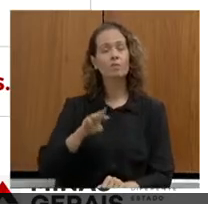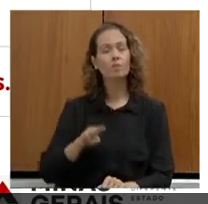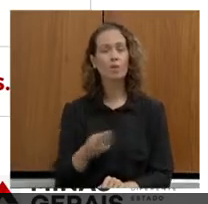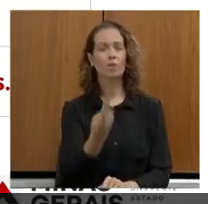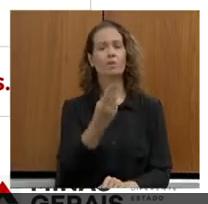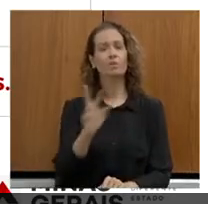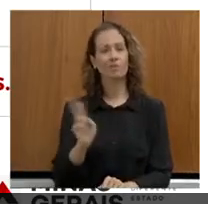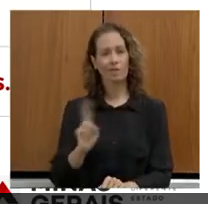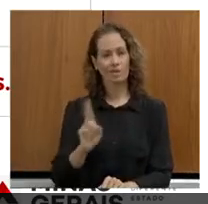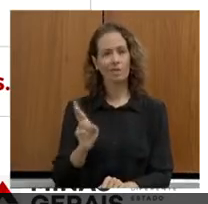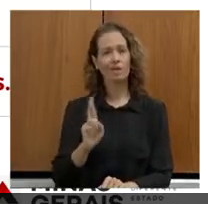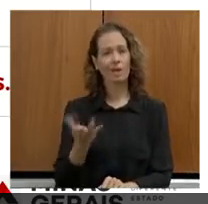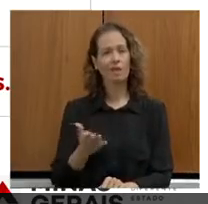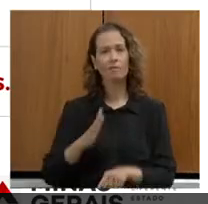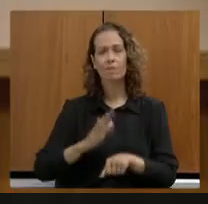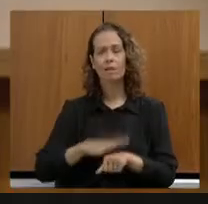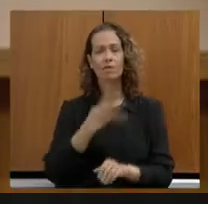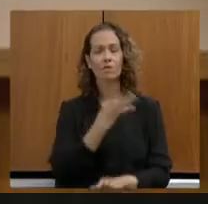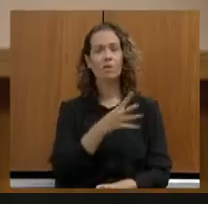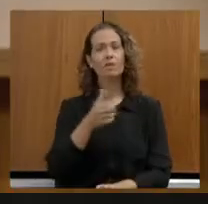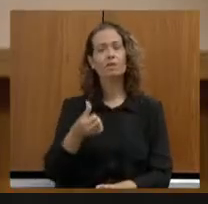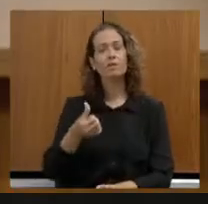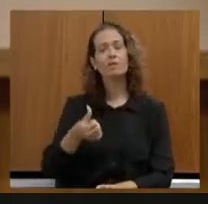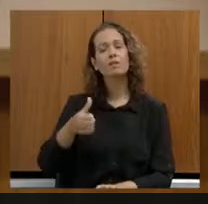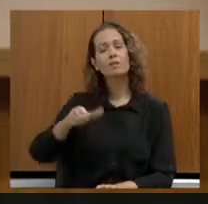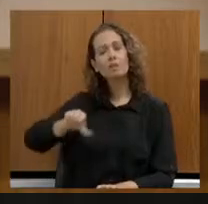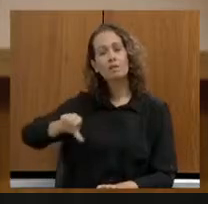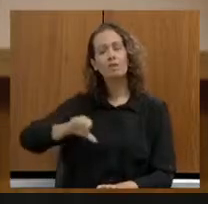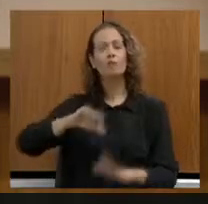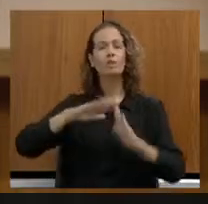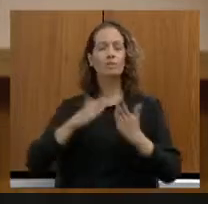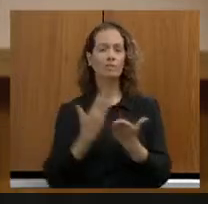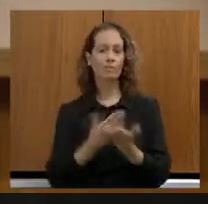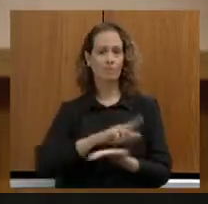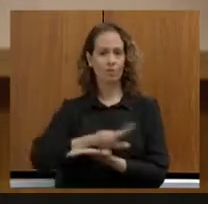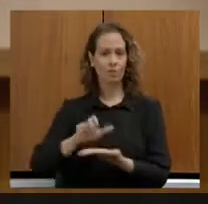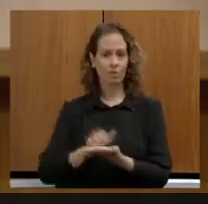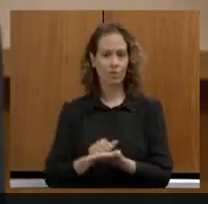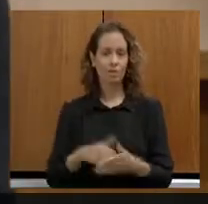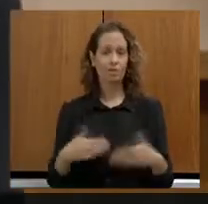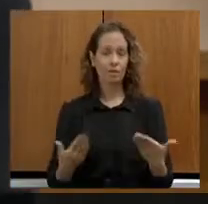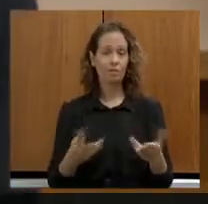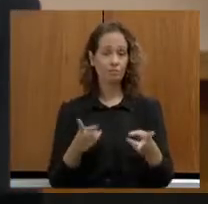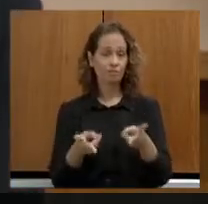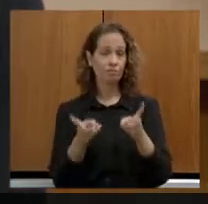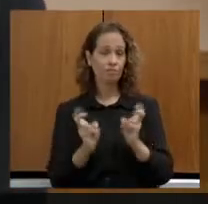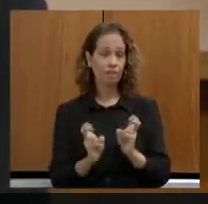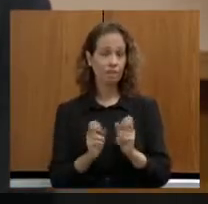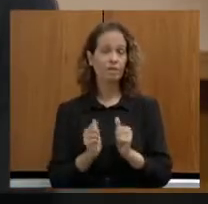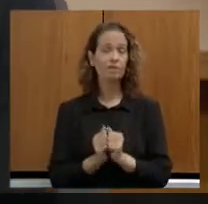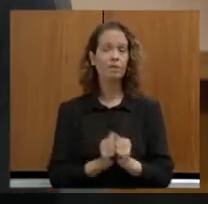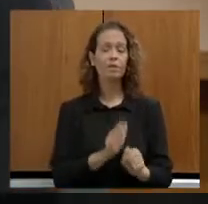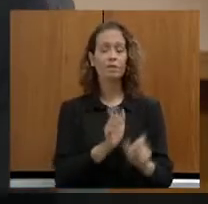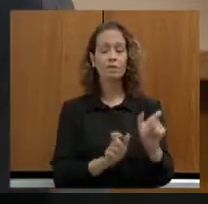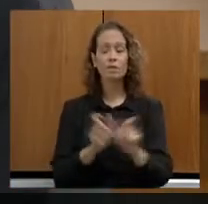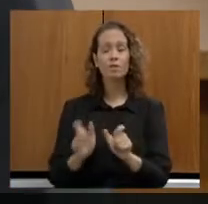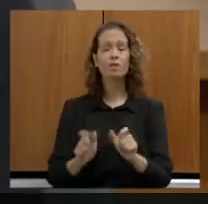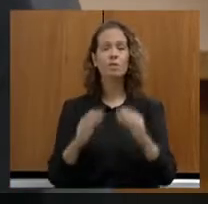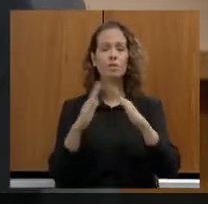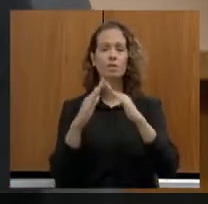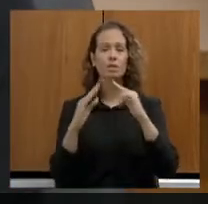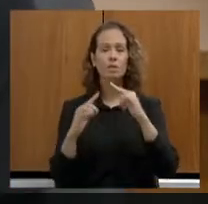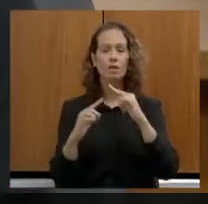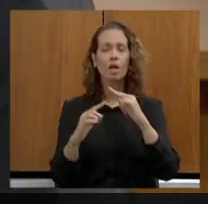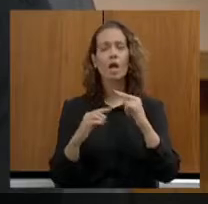aí chegando a mais de quatrocentos e dezenove escolas né podemos ver aqueles que caminho pelas escolas que